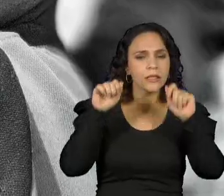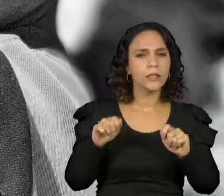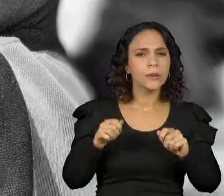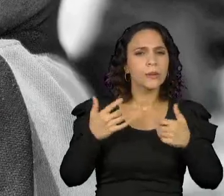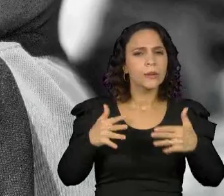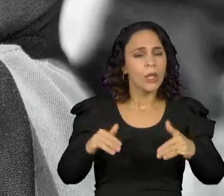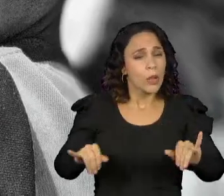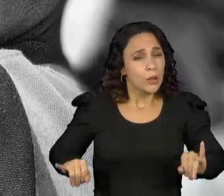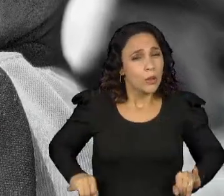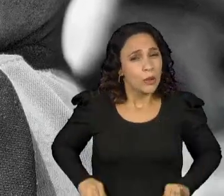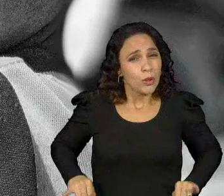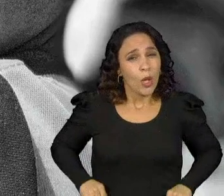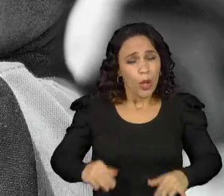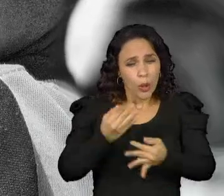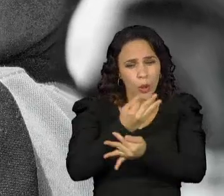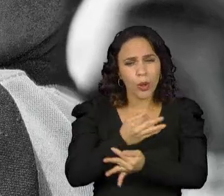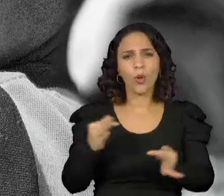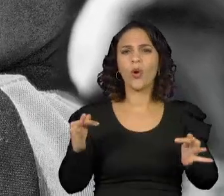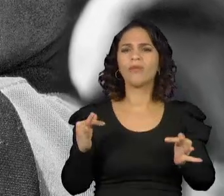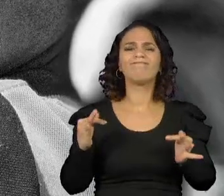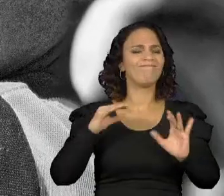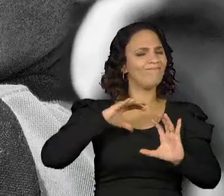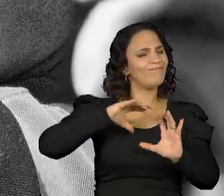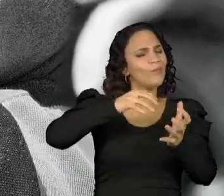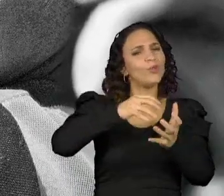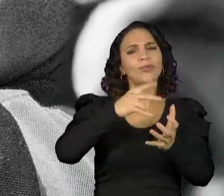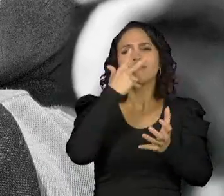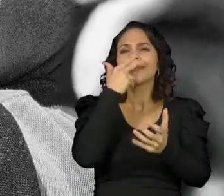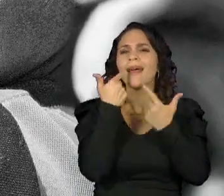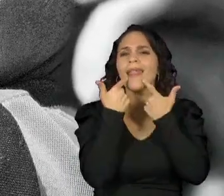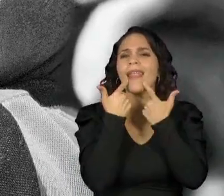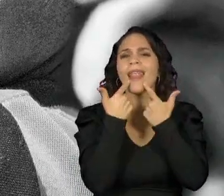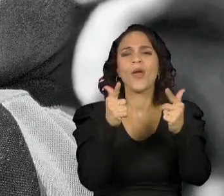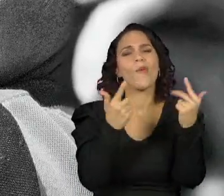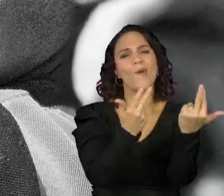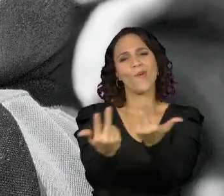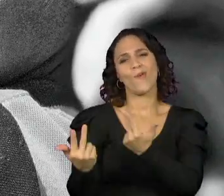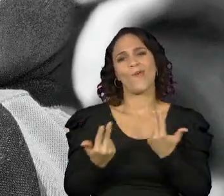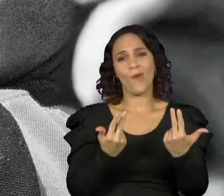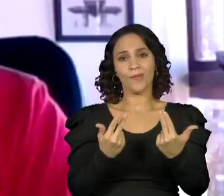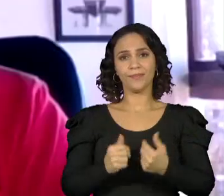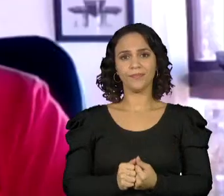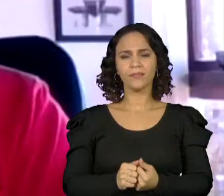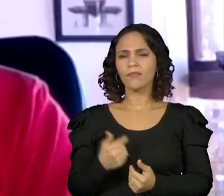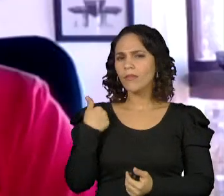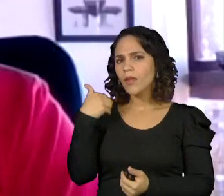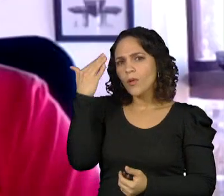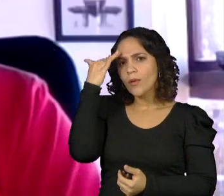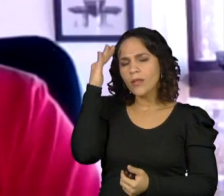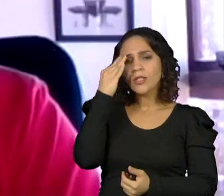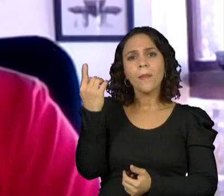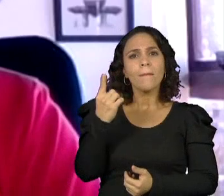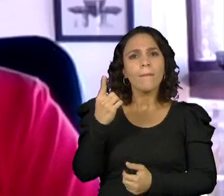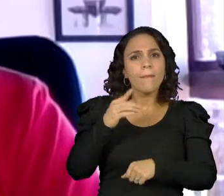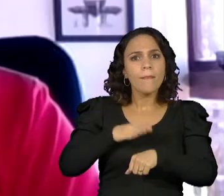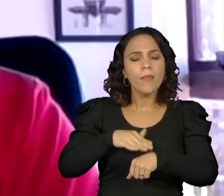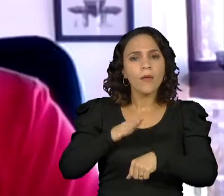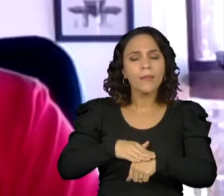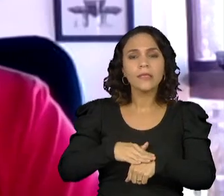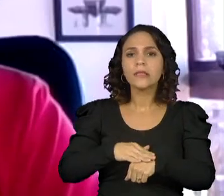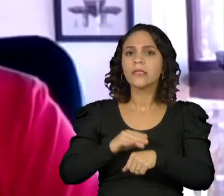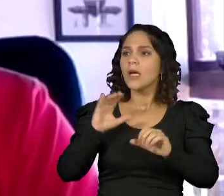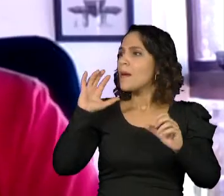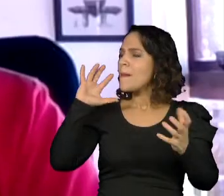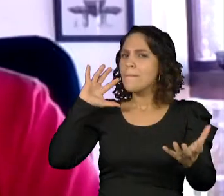dor se torna um idioma universal. Eu entendi, né, que na primeira fase, principalmente na primeira fase de um desastre